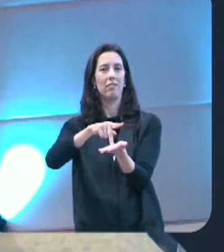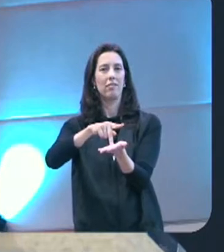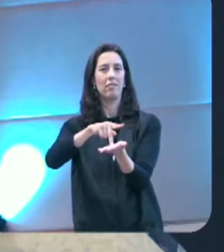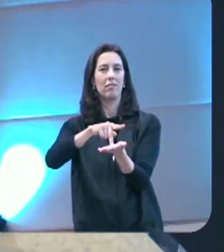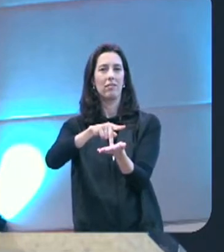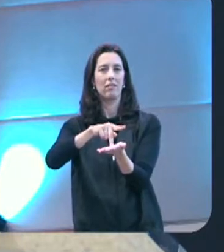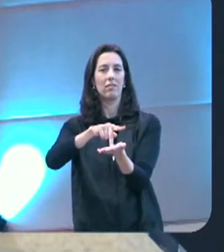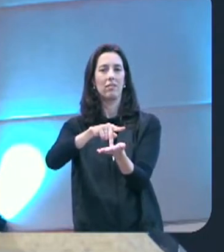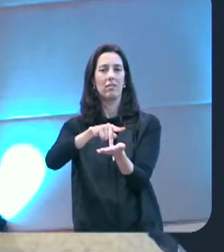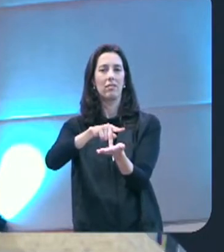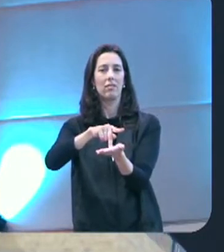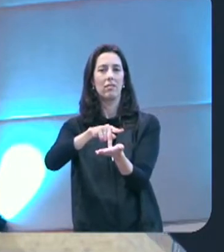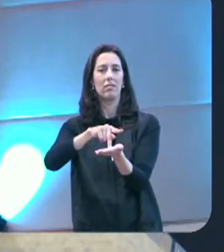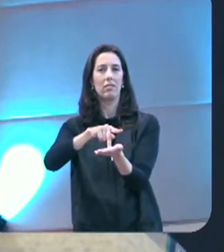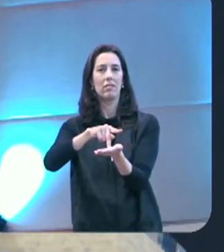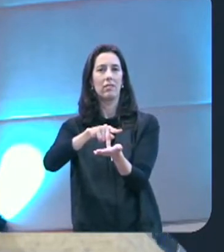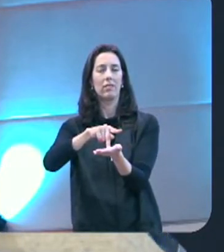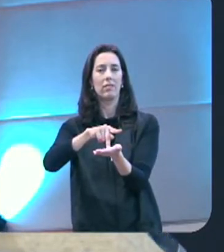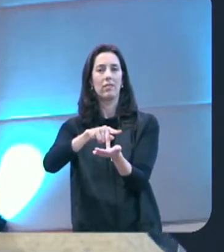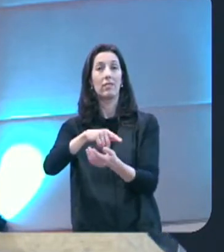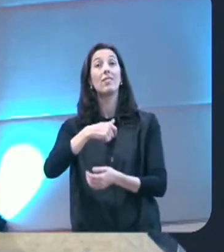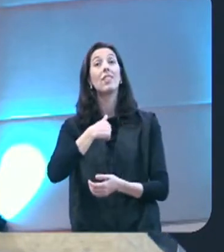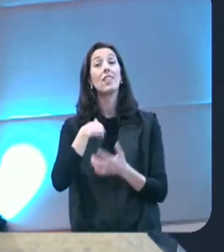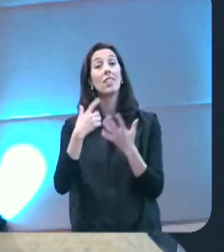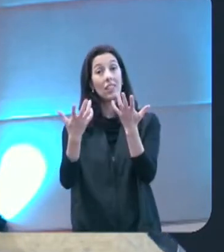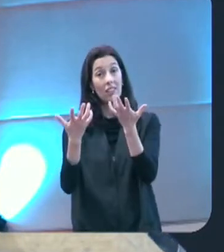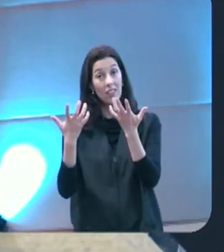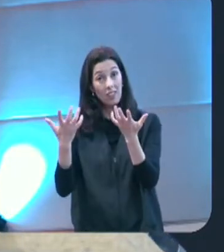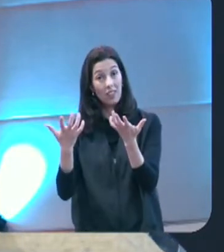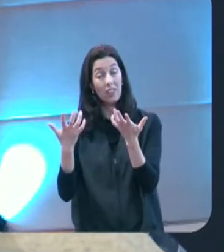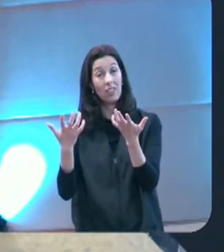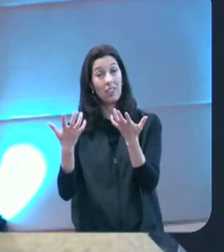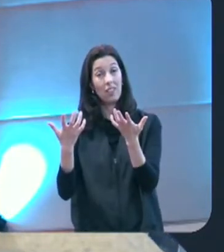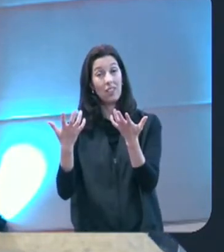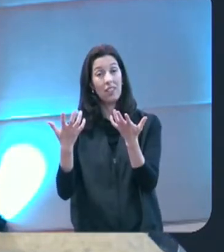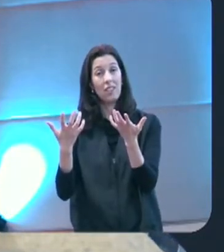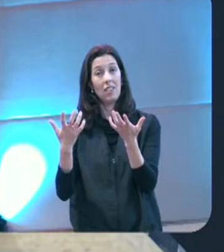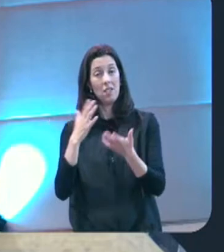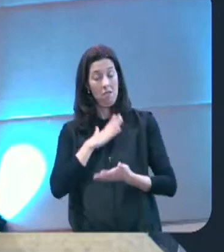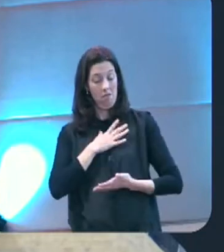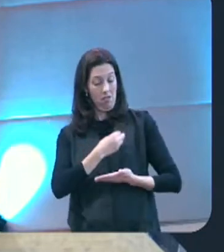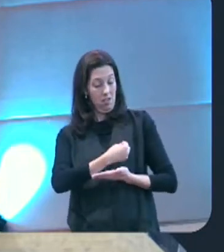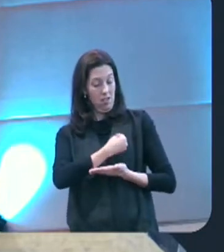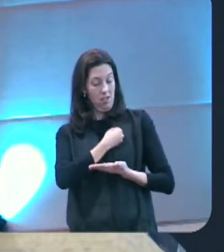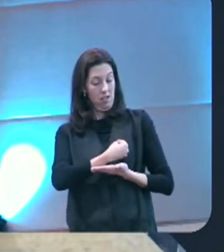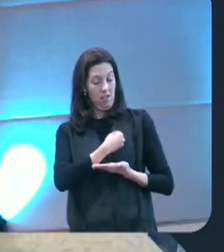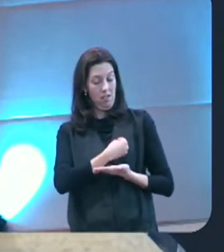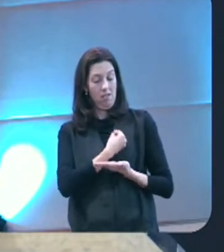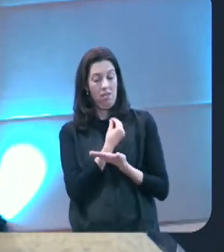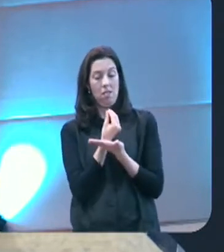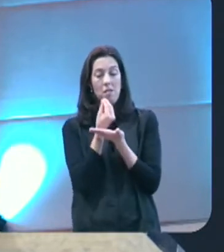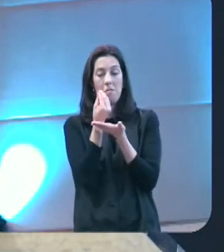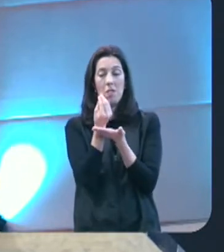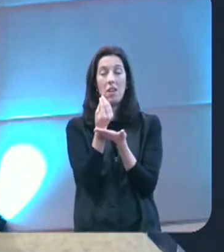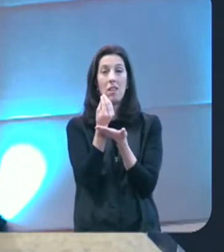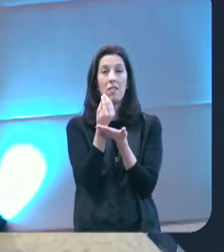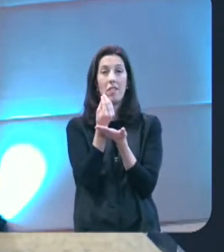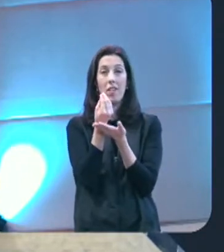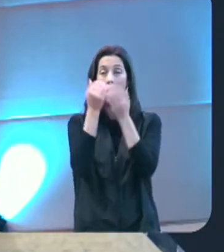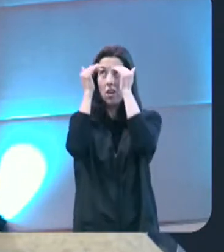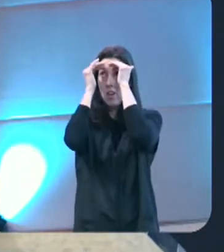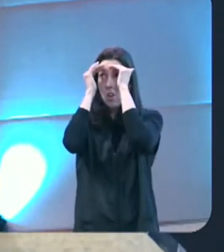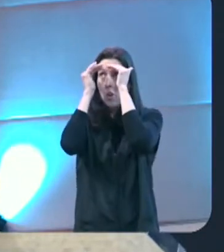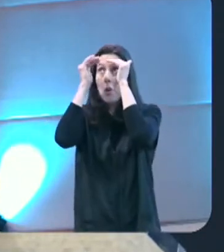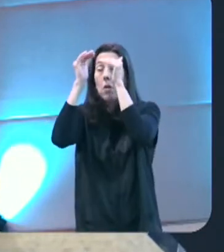Por isso, eu quero que a minha vida seja vivida em função do